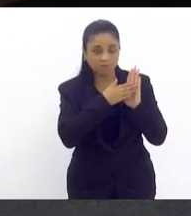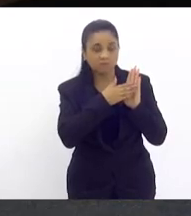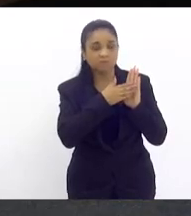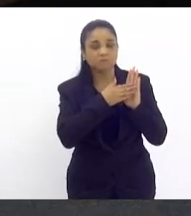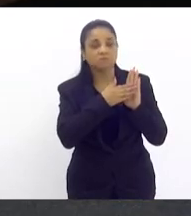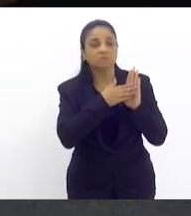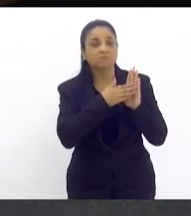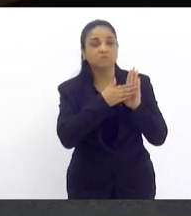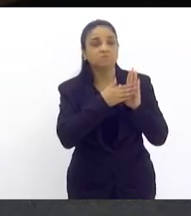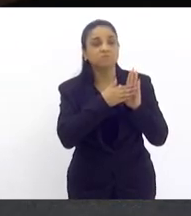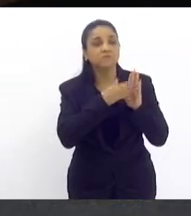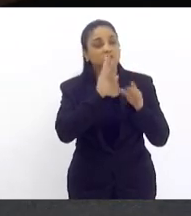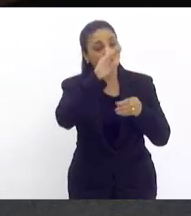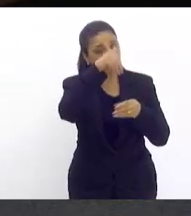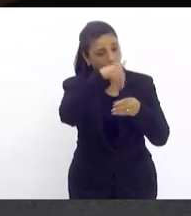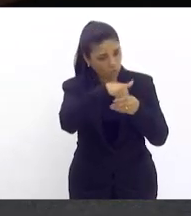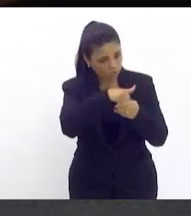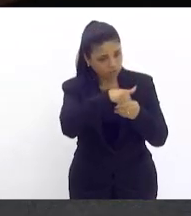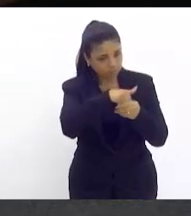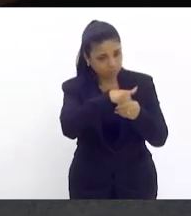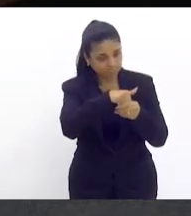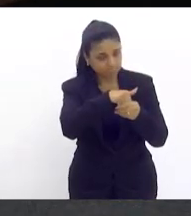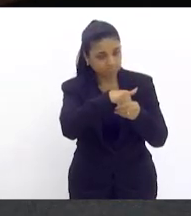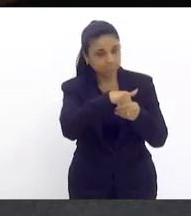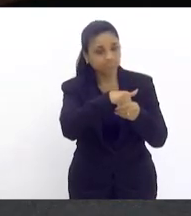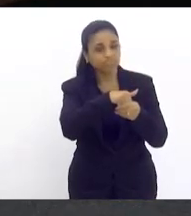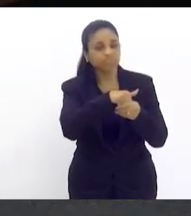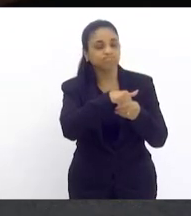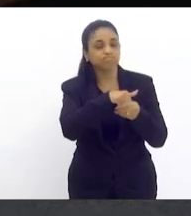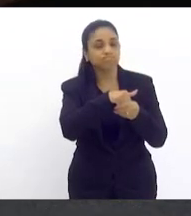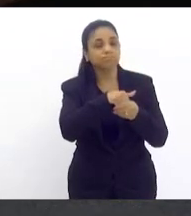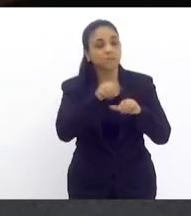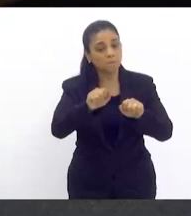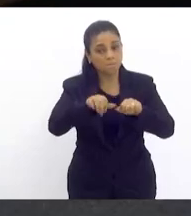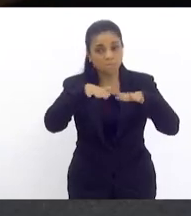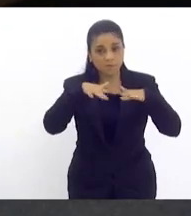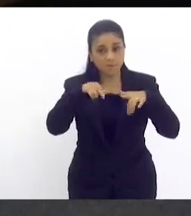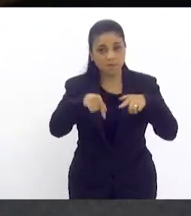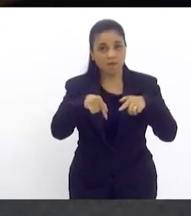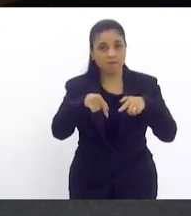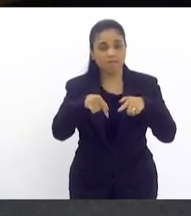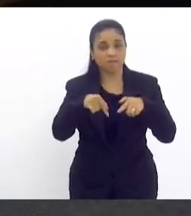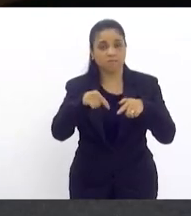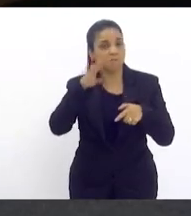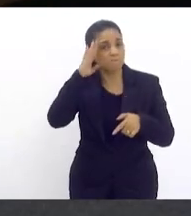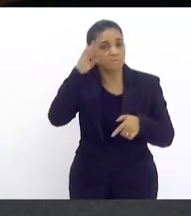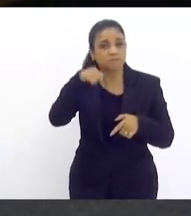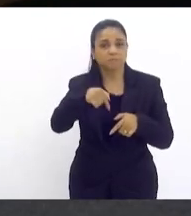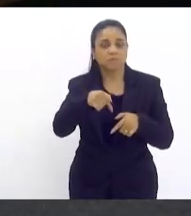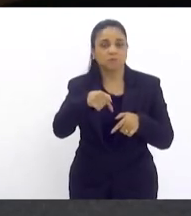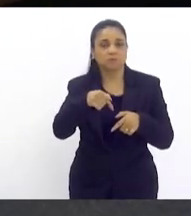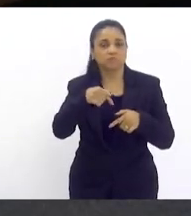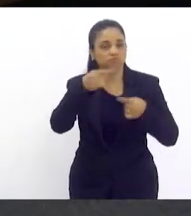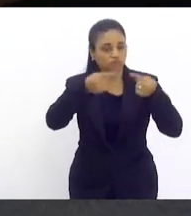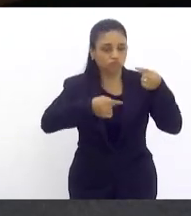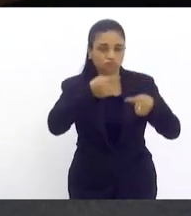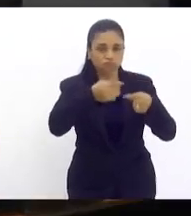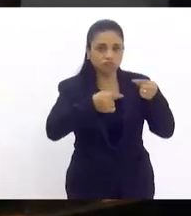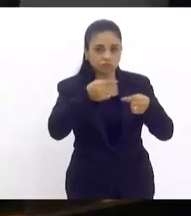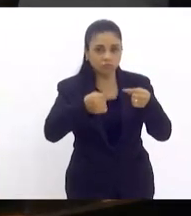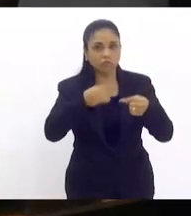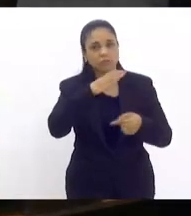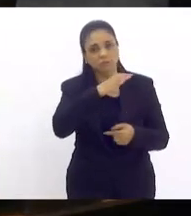ccj e votando isso inclusive em plenário que é soberano Acima das discussões das